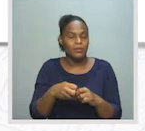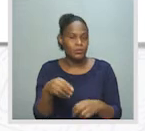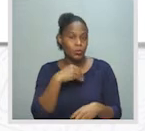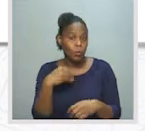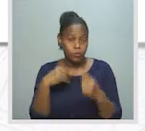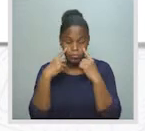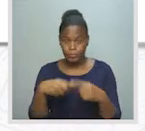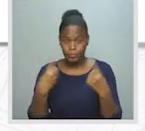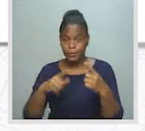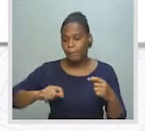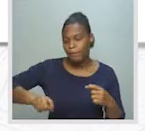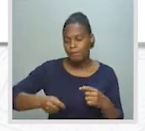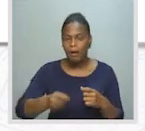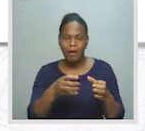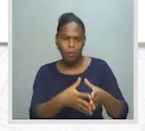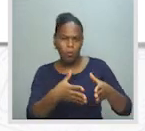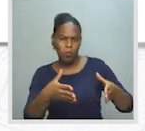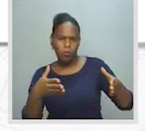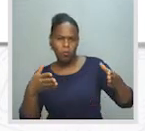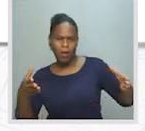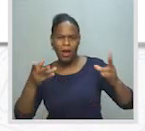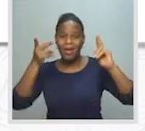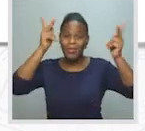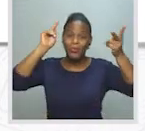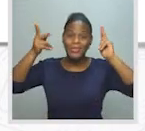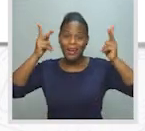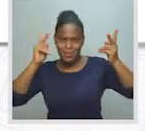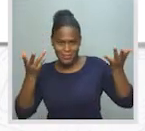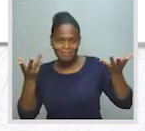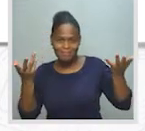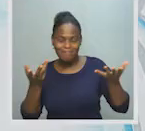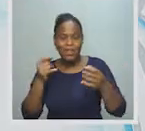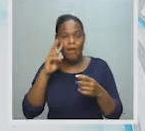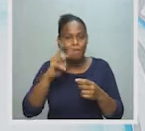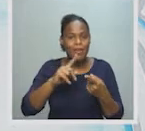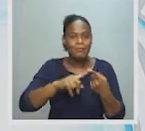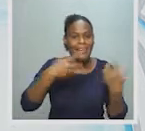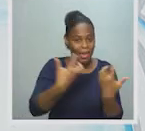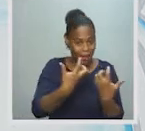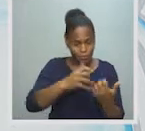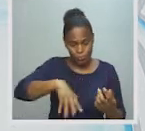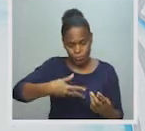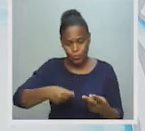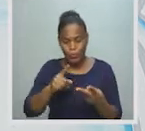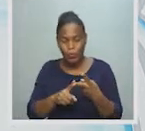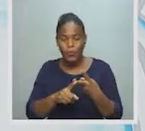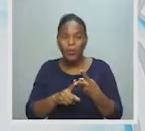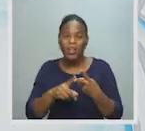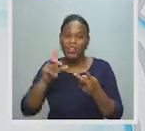pública provocados pela grande industrialização. Já vimos as guerras